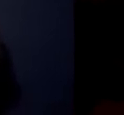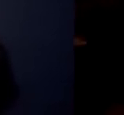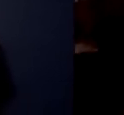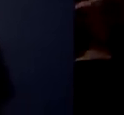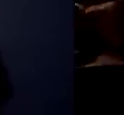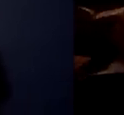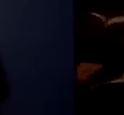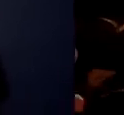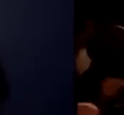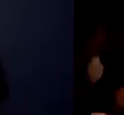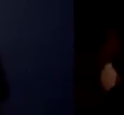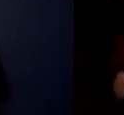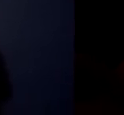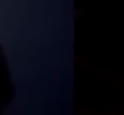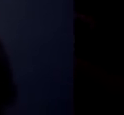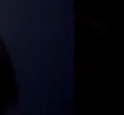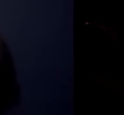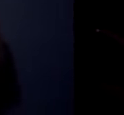excelente